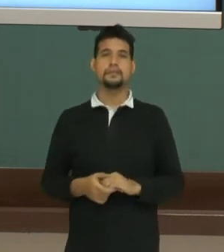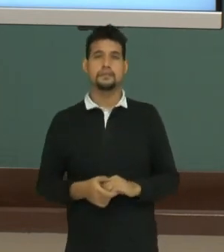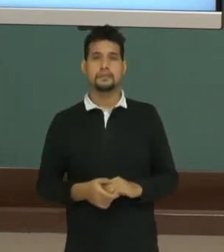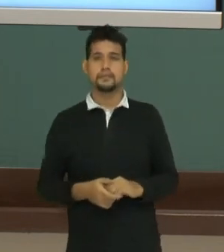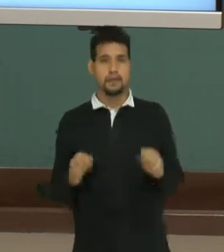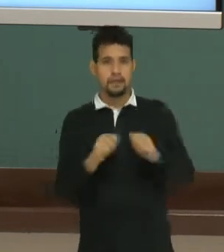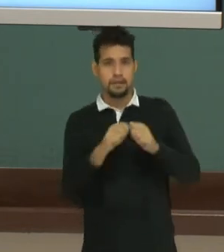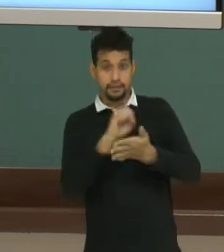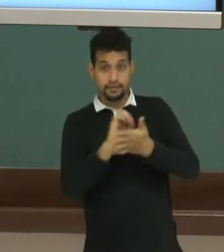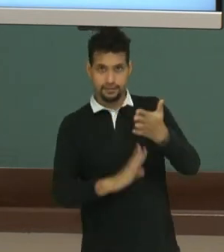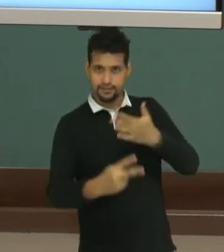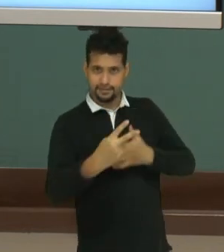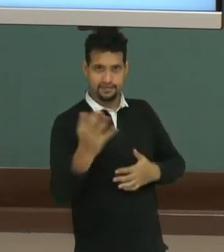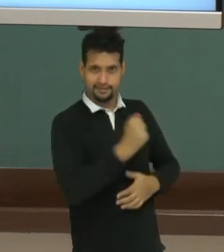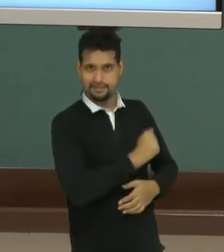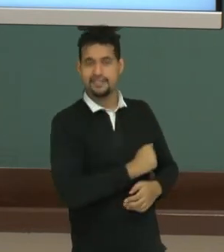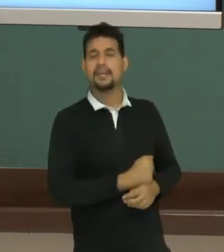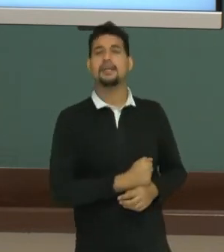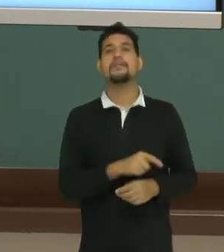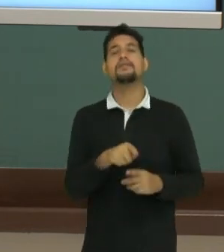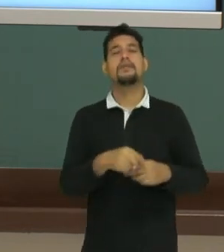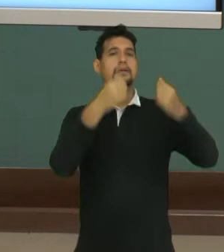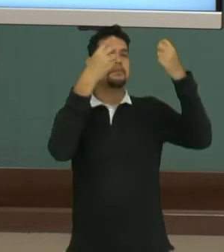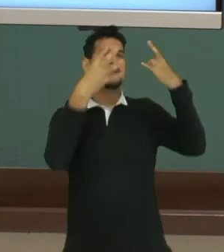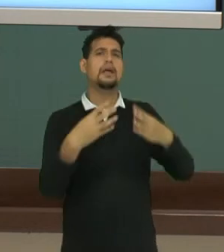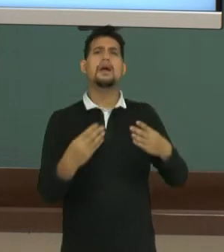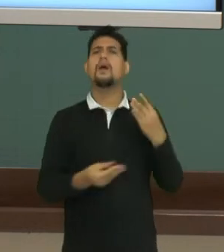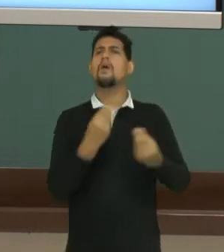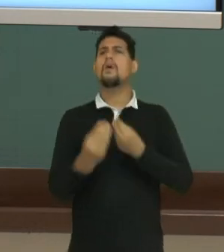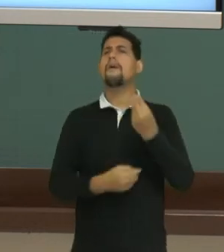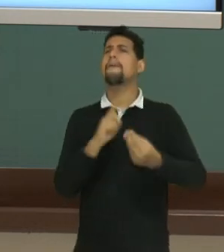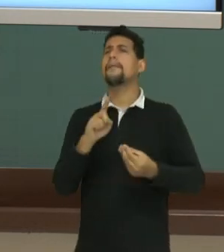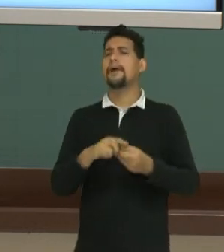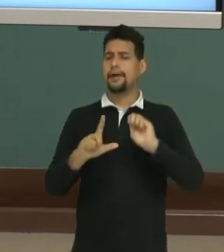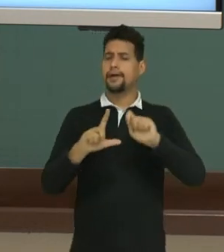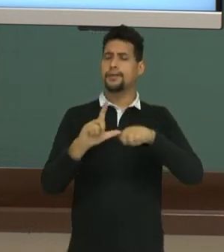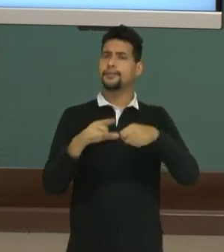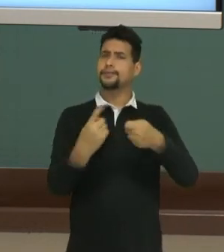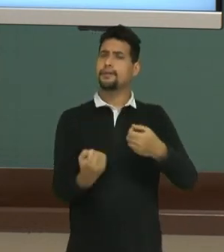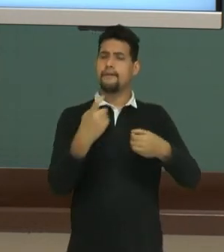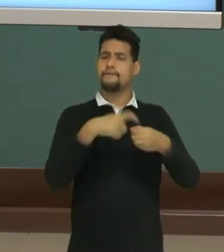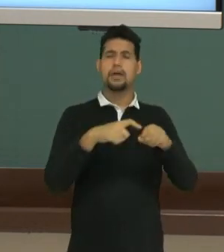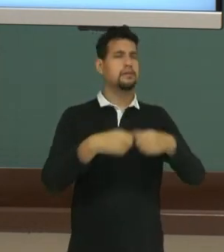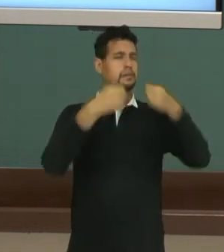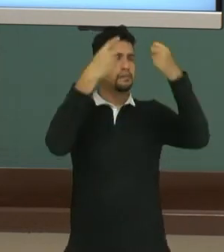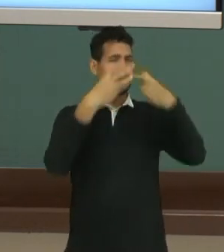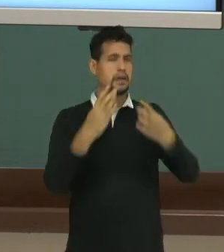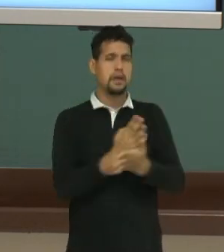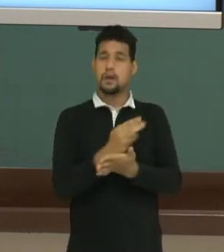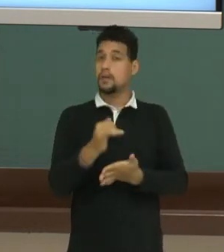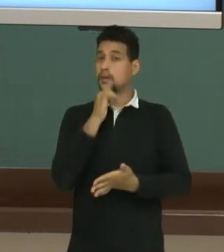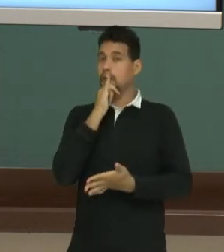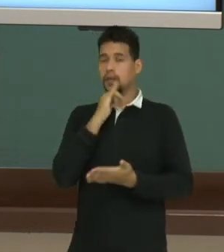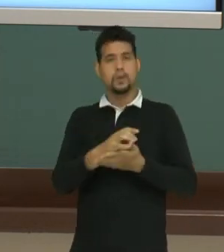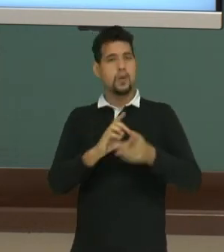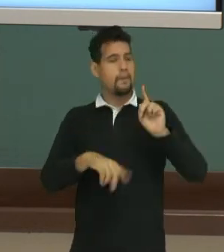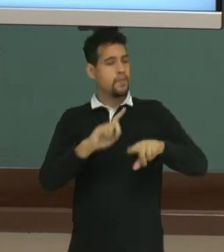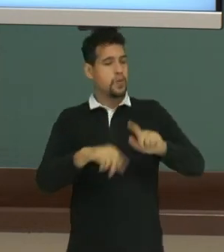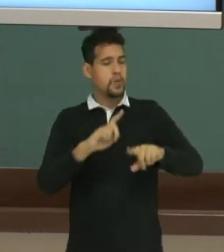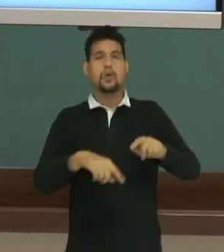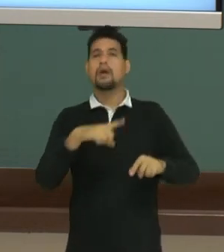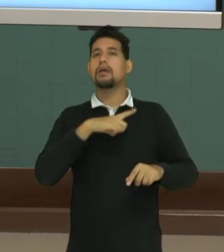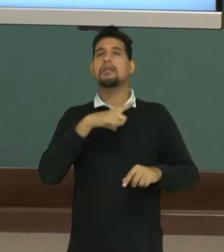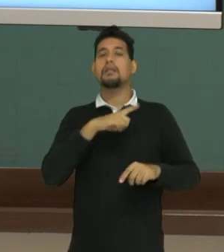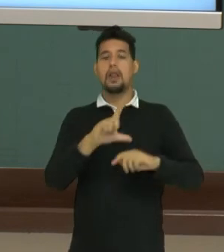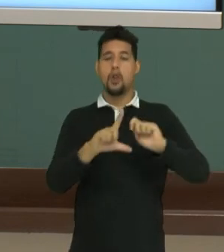Vamos fazer a atividade 2 agora? Descreva de que trata a logística reversa e cite alguns exemplos de produtos que